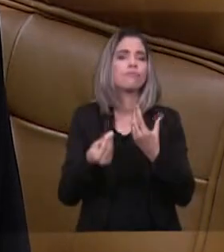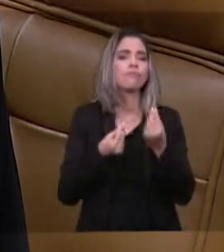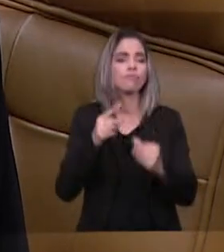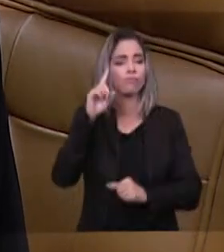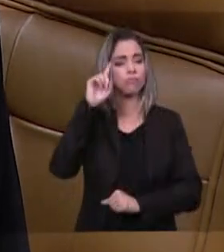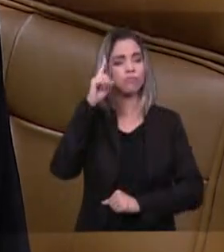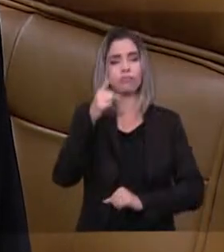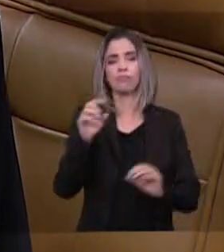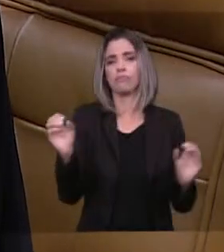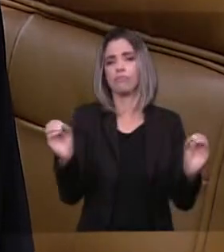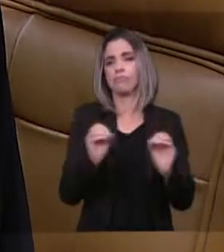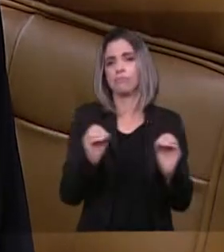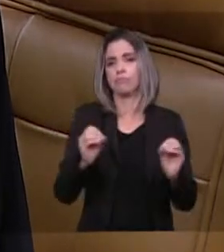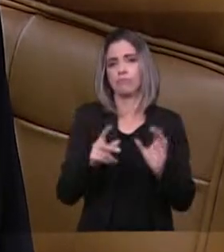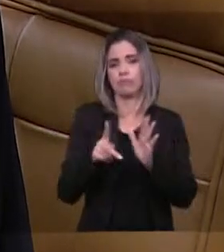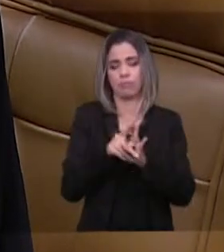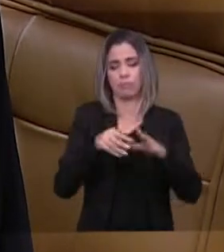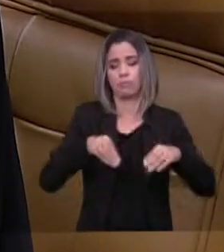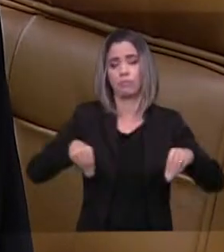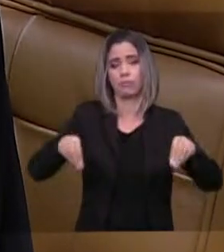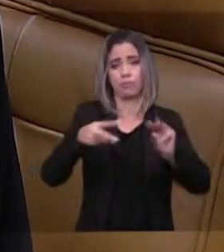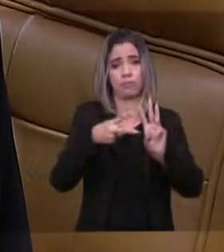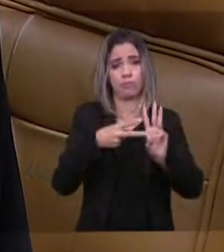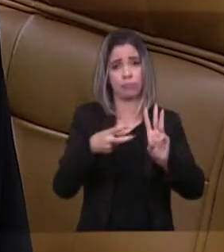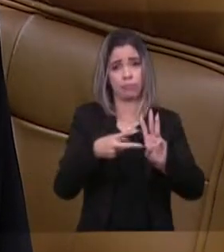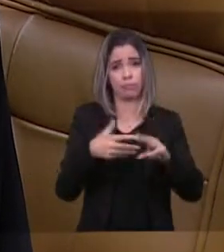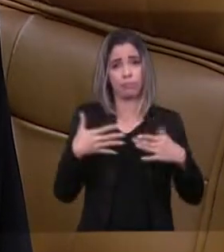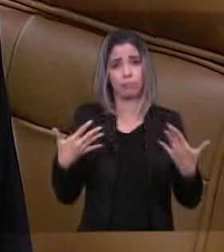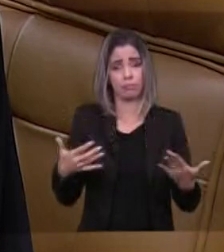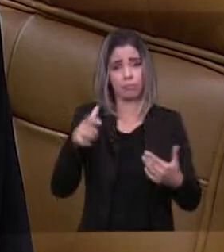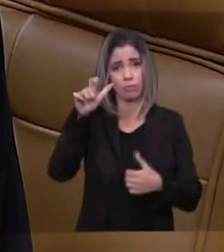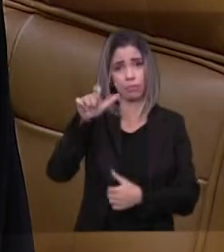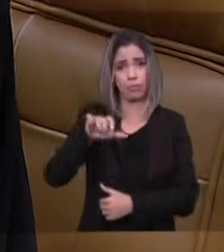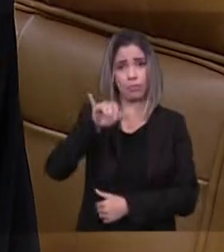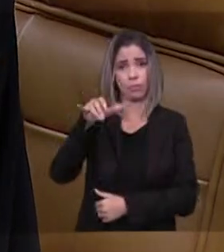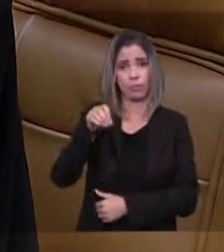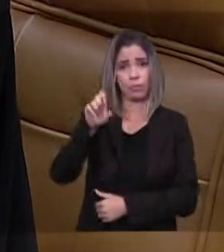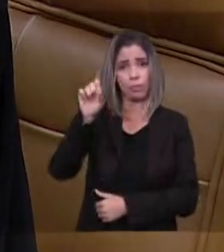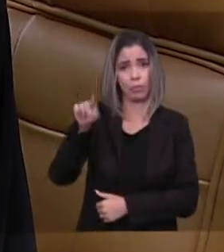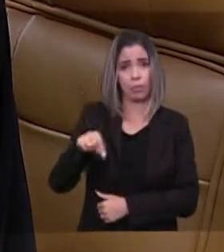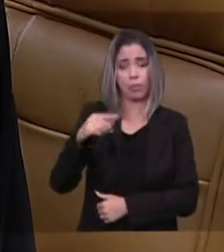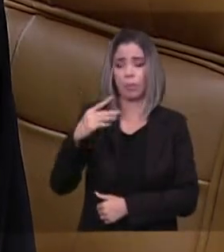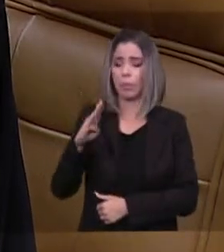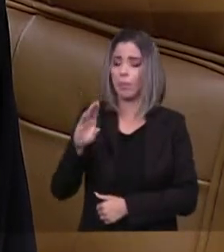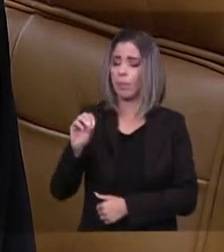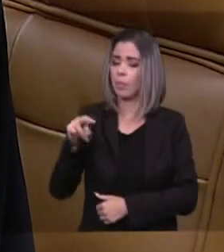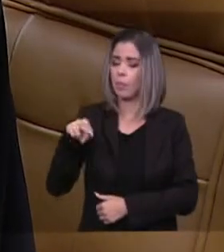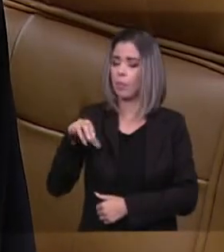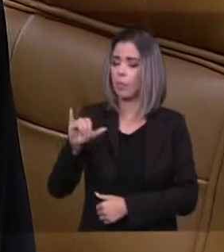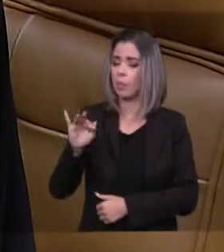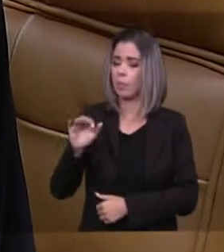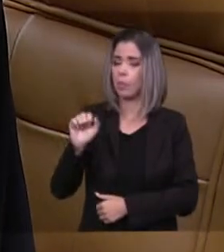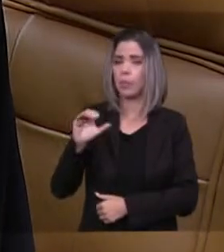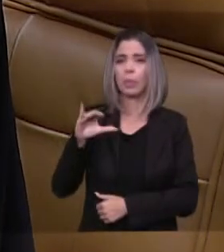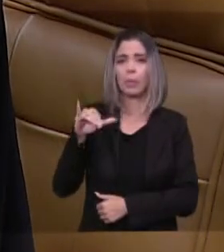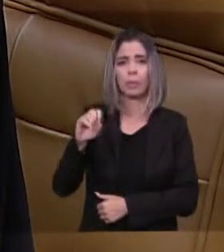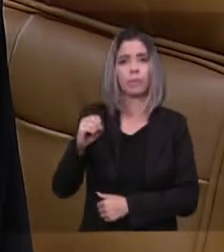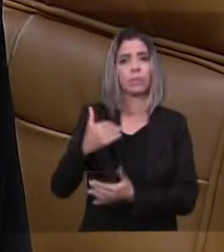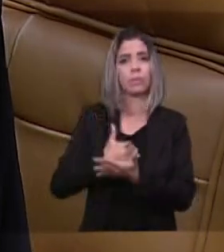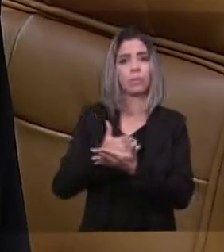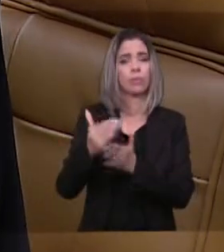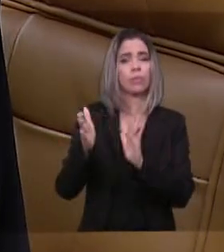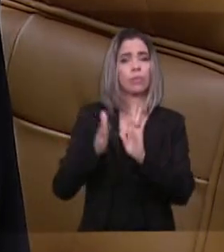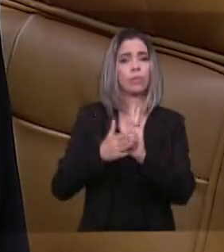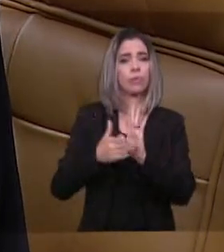Espanha e Portugal no Novo Mundo. Entre nós, José Bonifácio, patriarca da independência, ao iniciar a sua